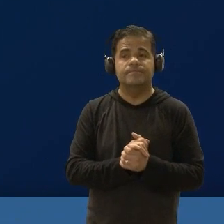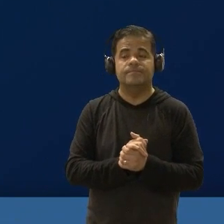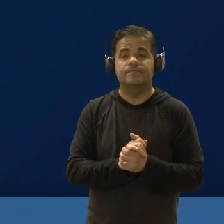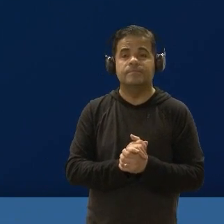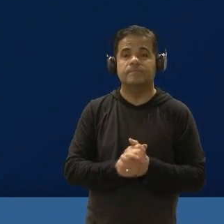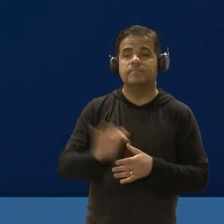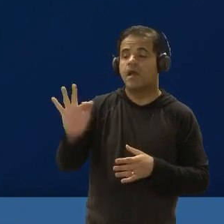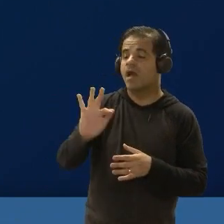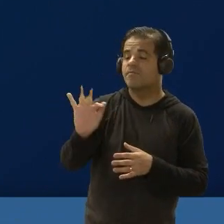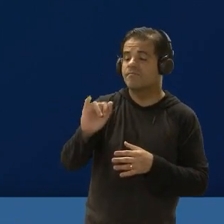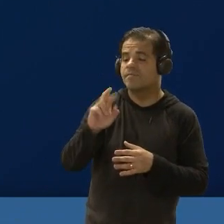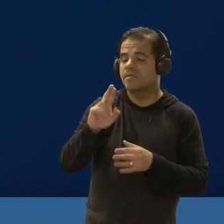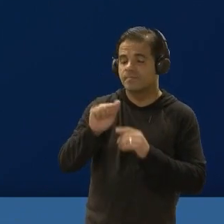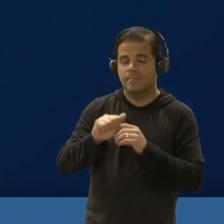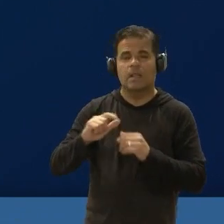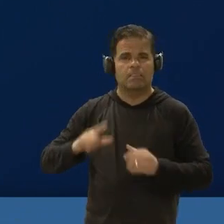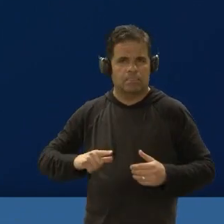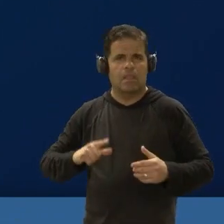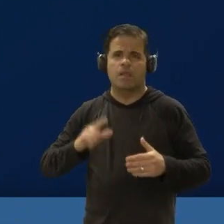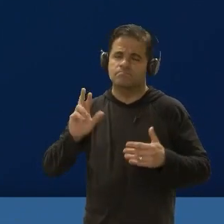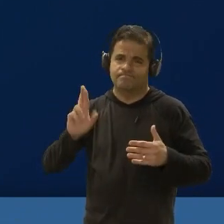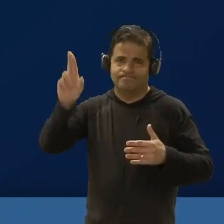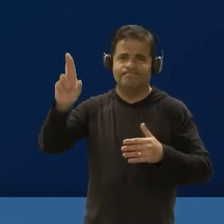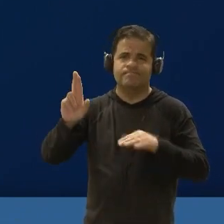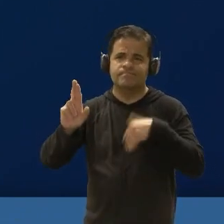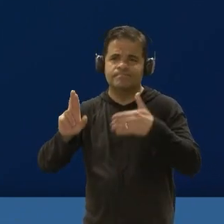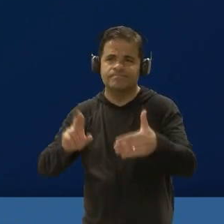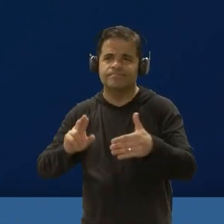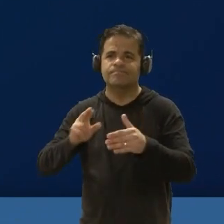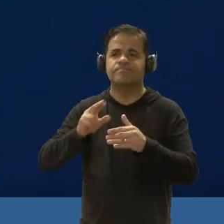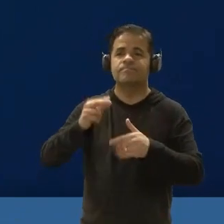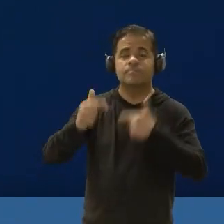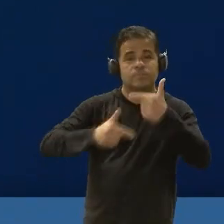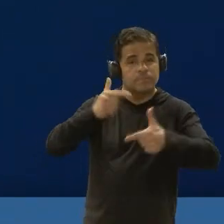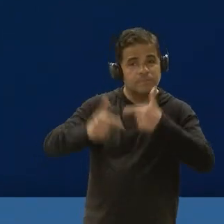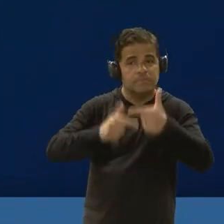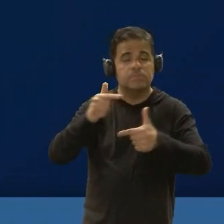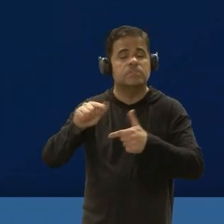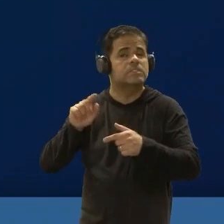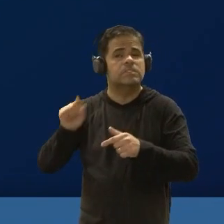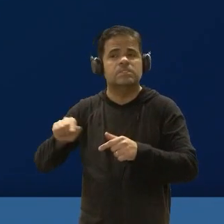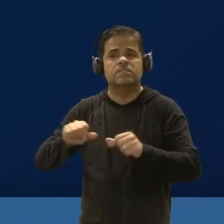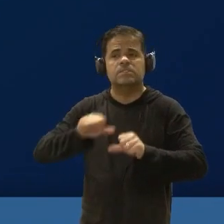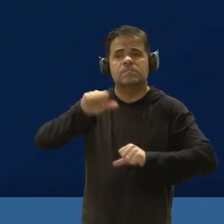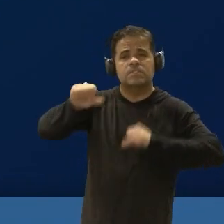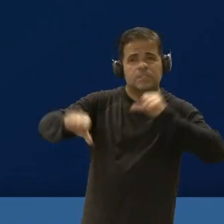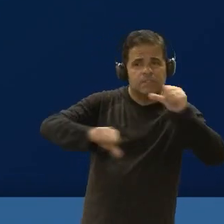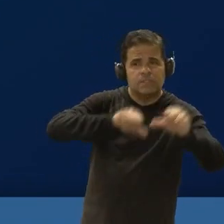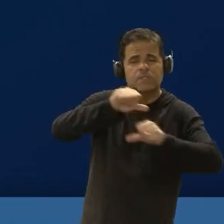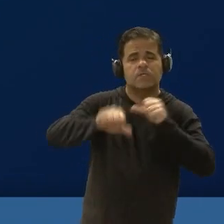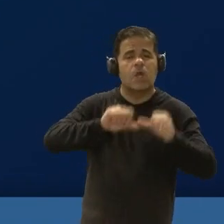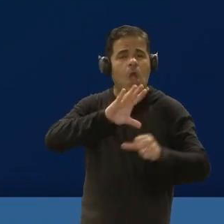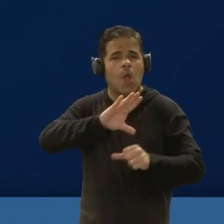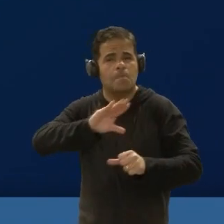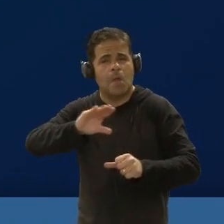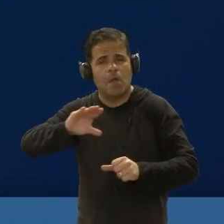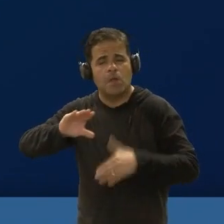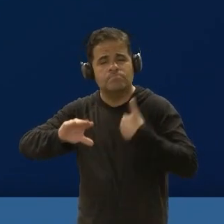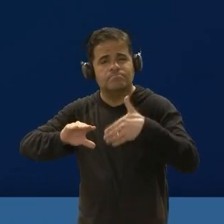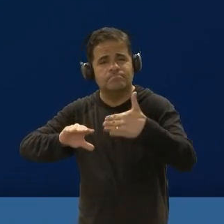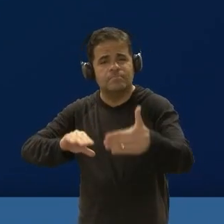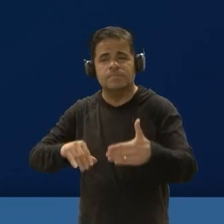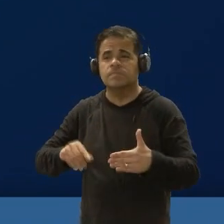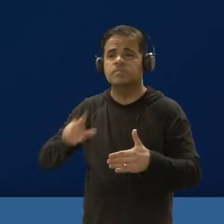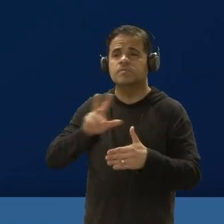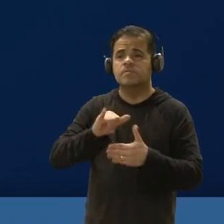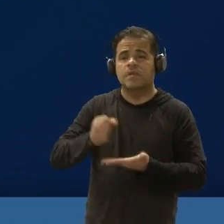A fibra solúvel, que tem o papel pré-biótico, como eu disse para vocês, ela sofre fermentação lenta no cólon e